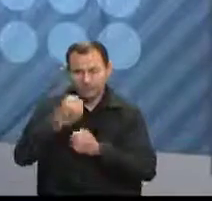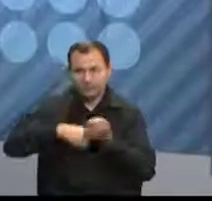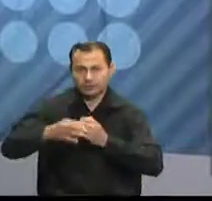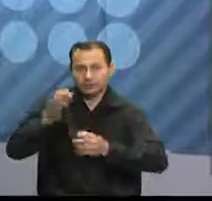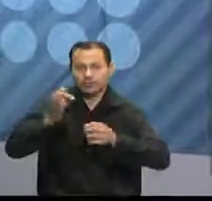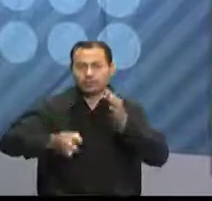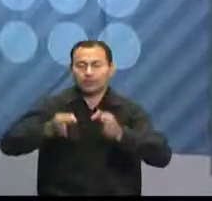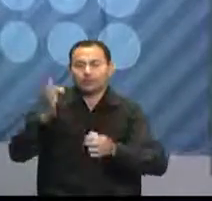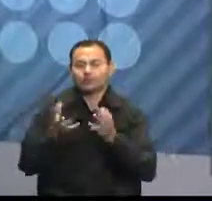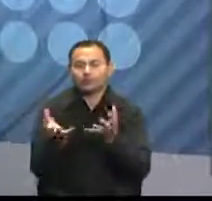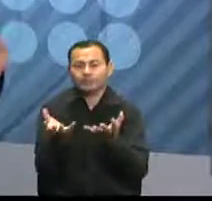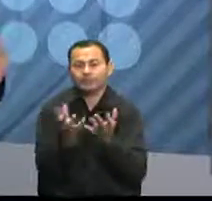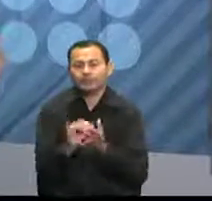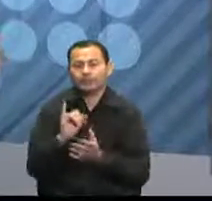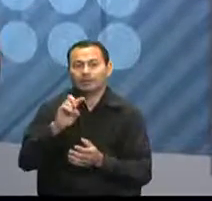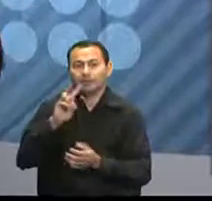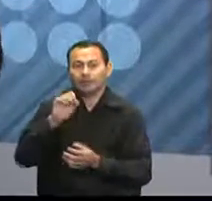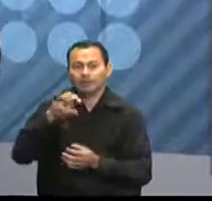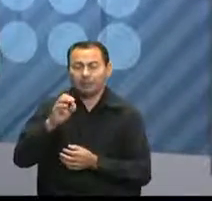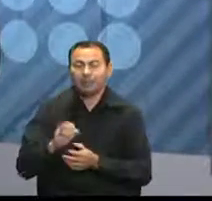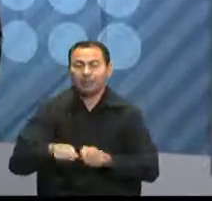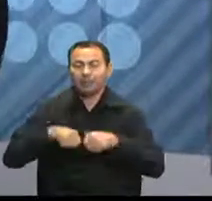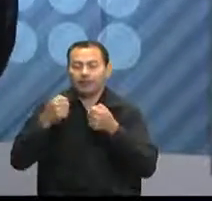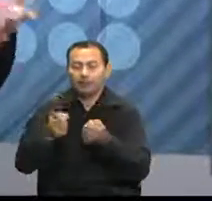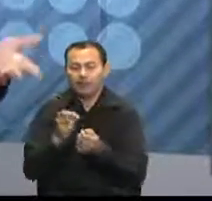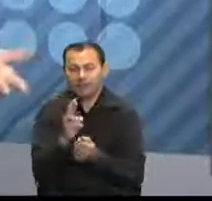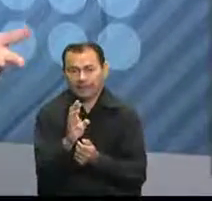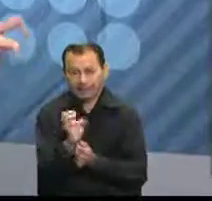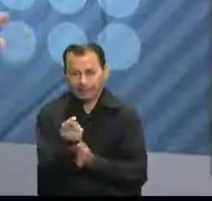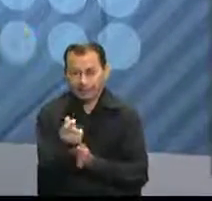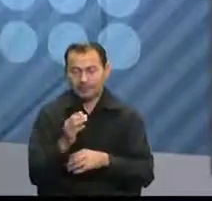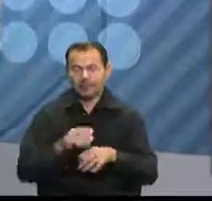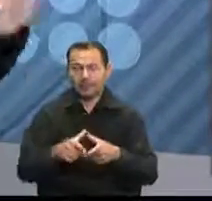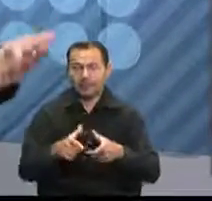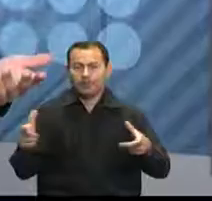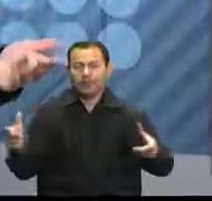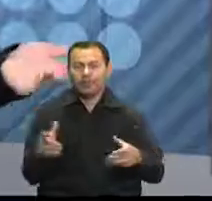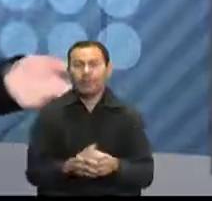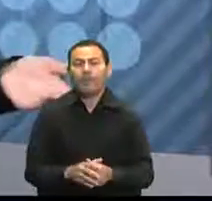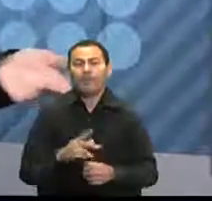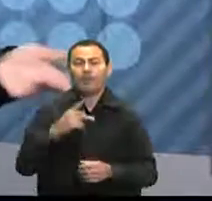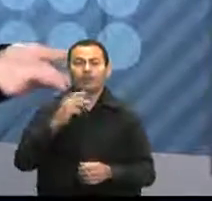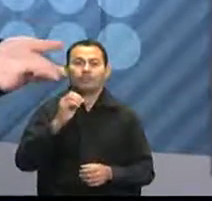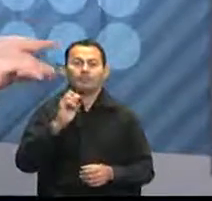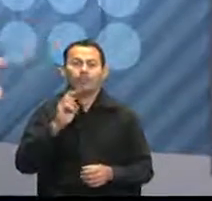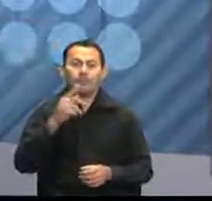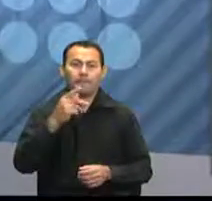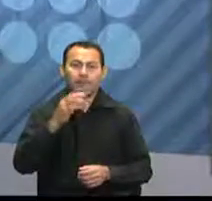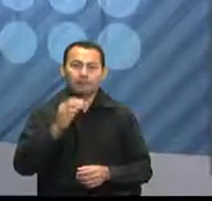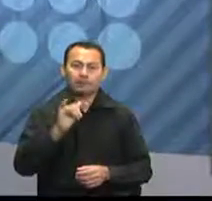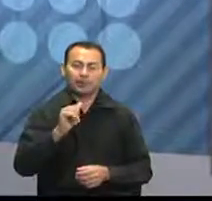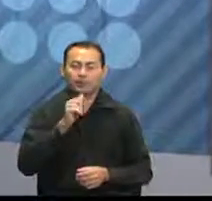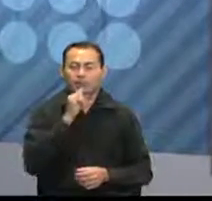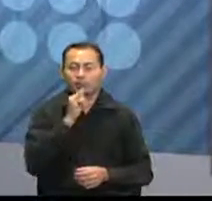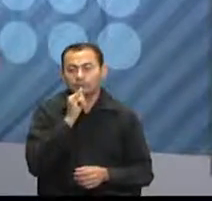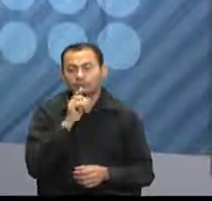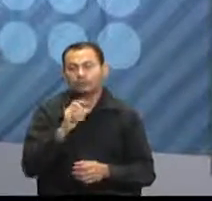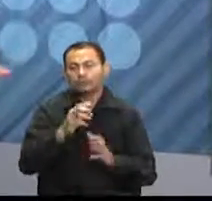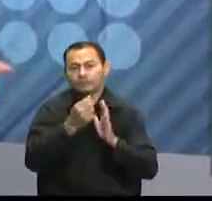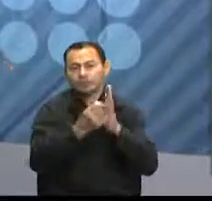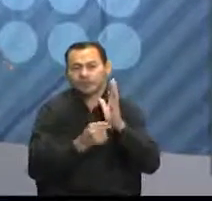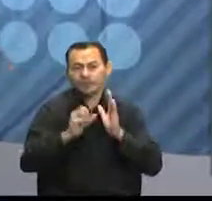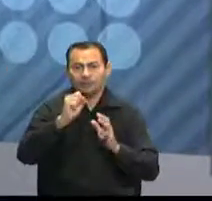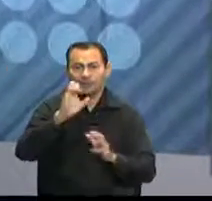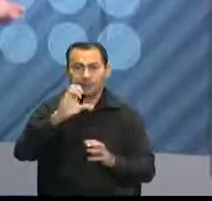jurídicas buscam investimentos que dão uma rentabilidade maior que a poupança por exemplo do que a taxa